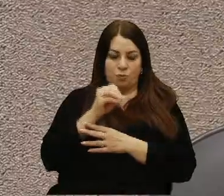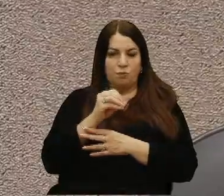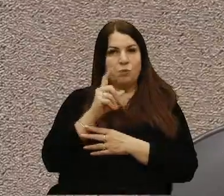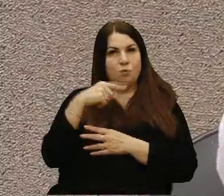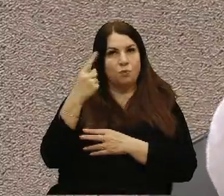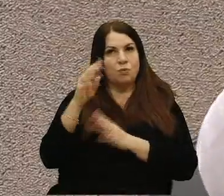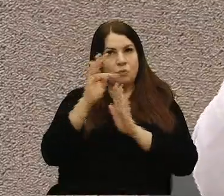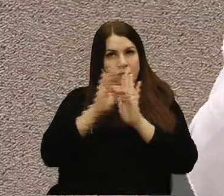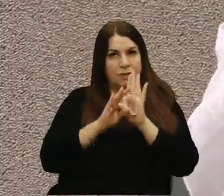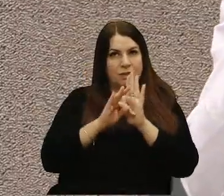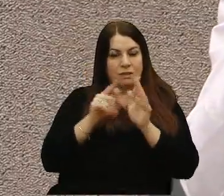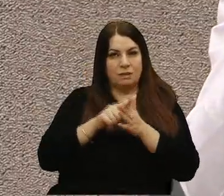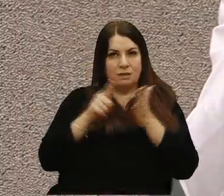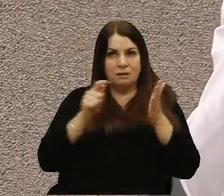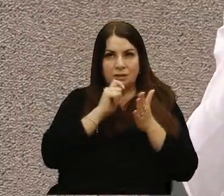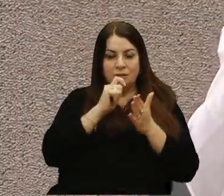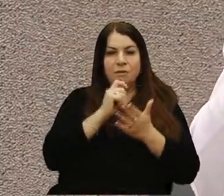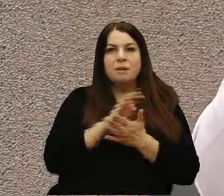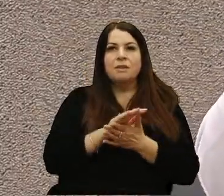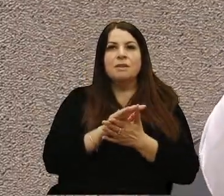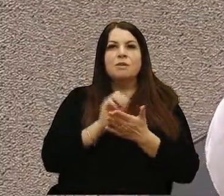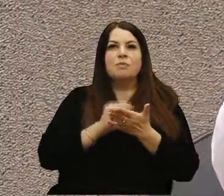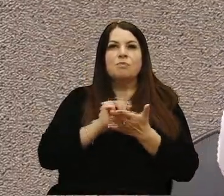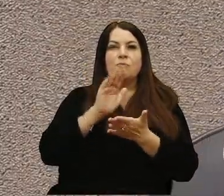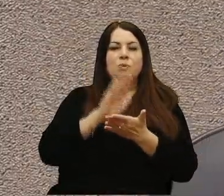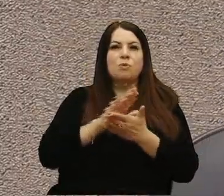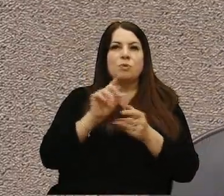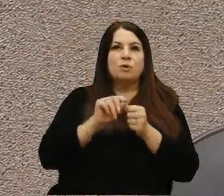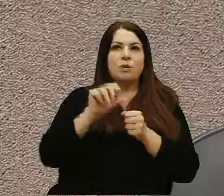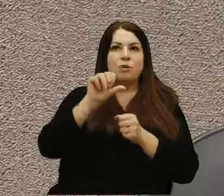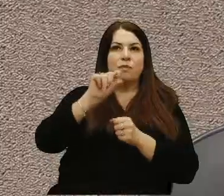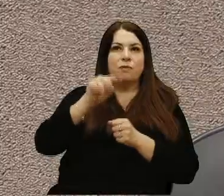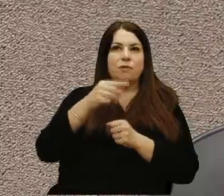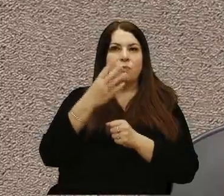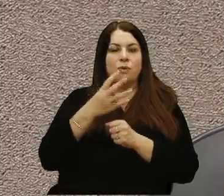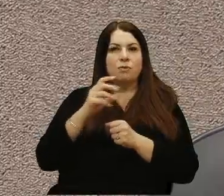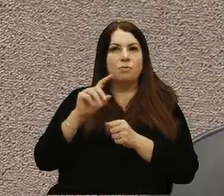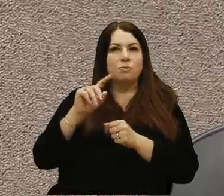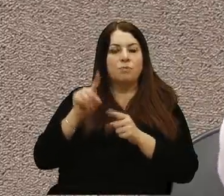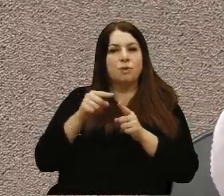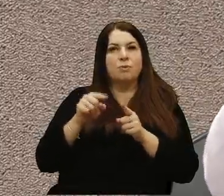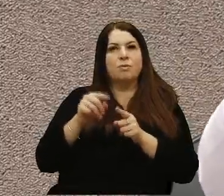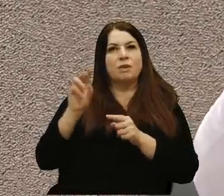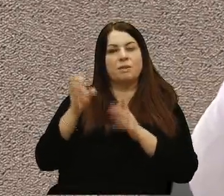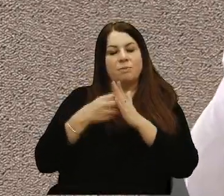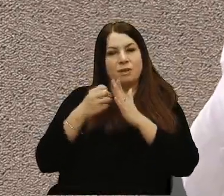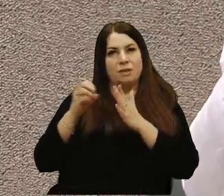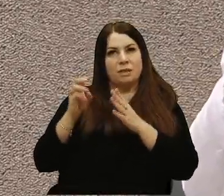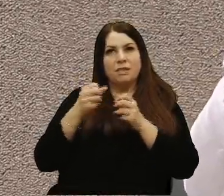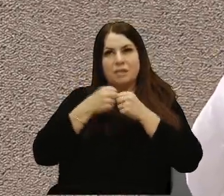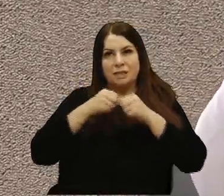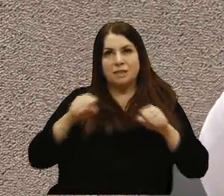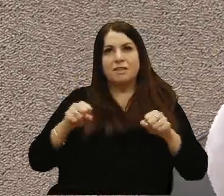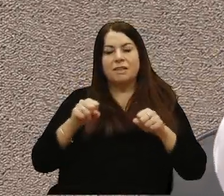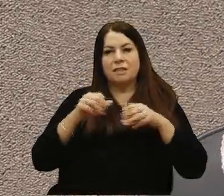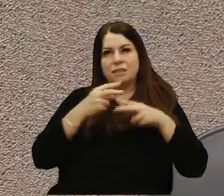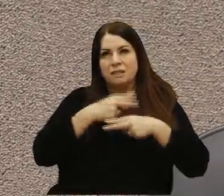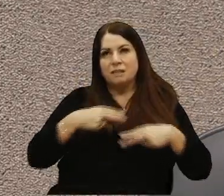Outra matéria. Multas aplicadas, 9,4 mil em multas à empresa Visat. A Secretaria de Trânsito